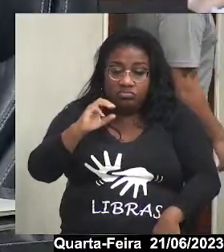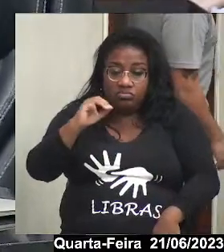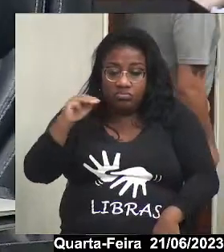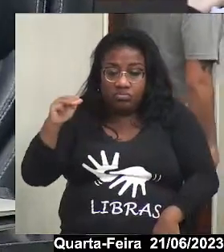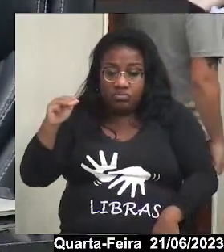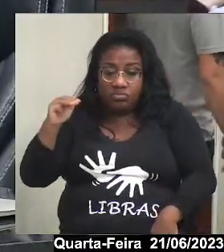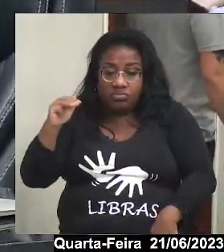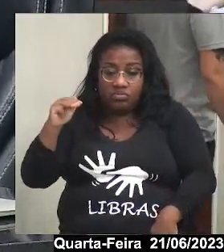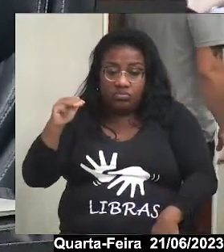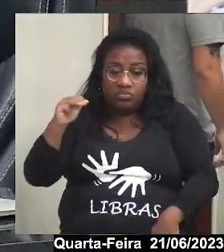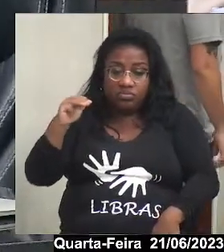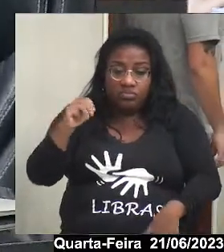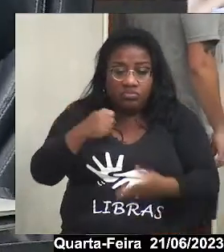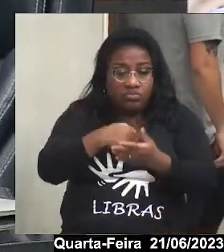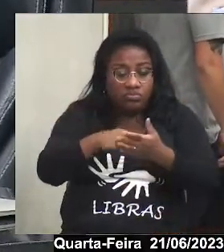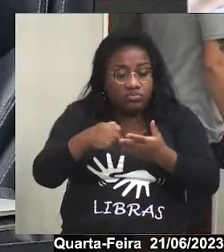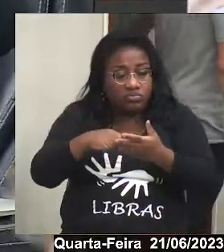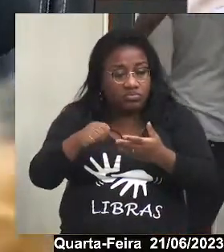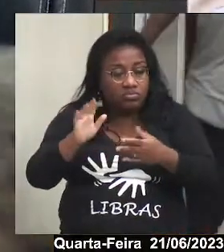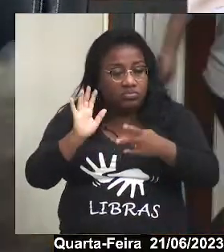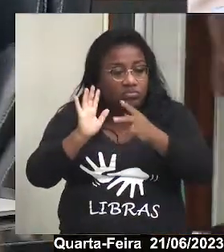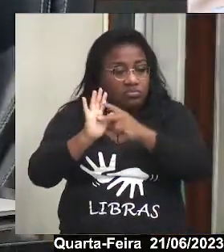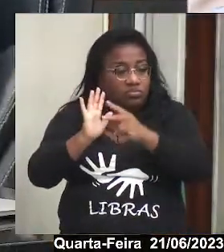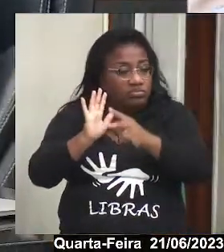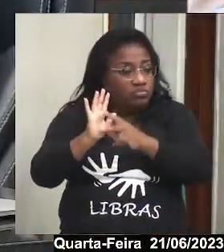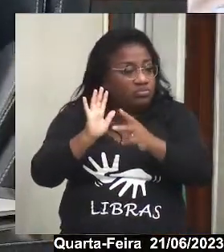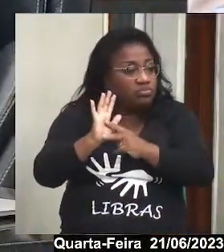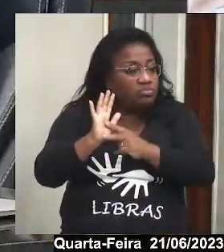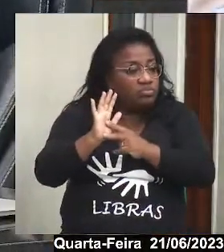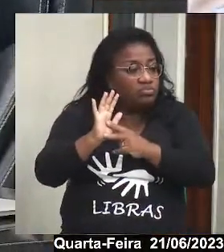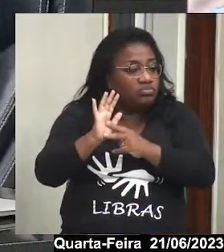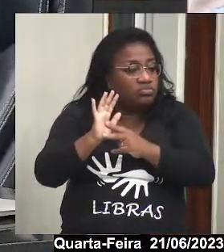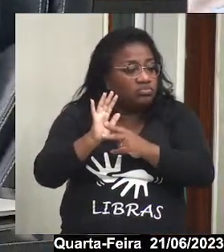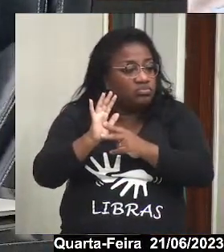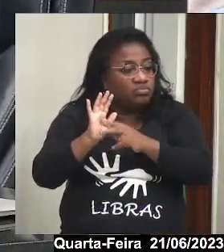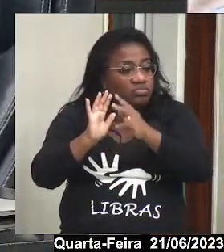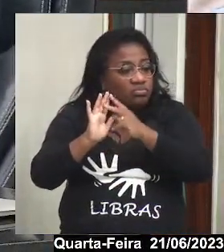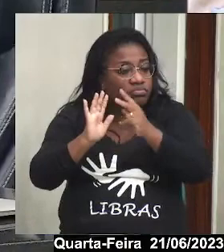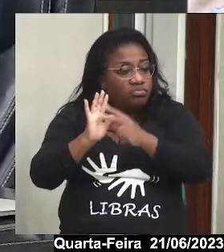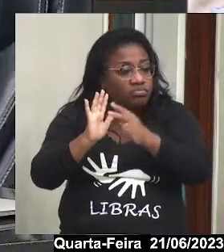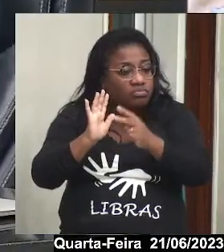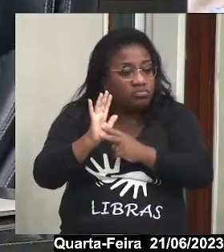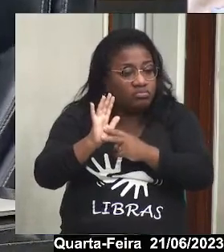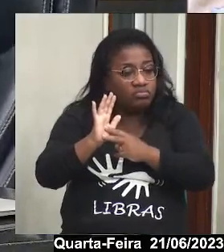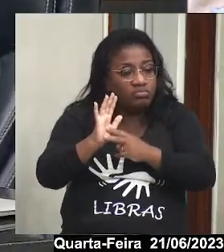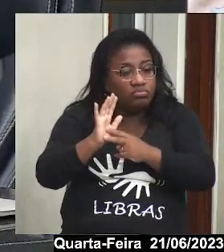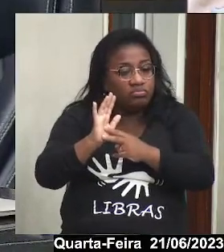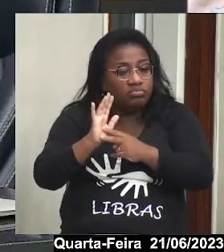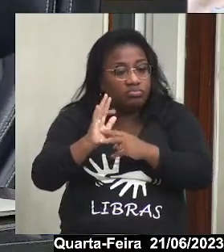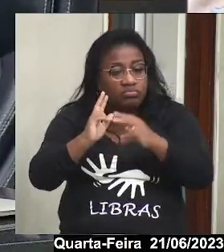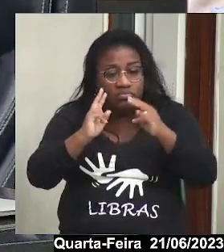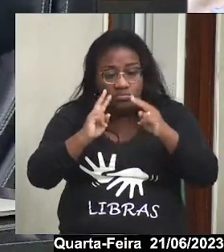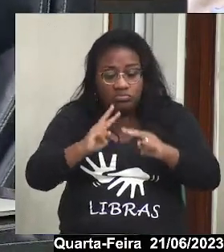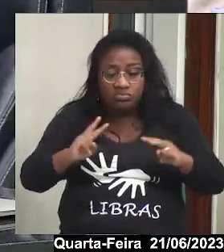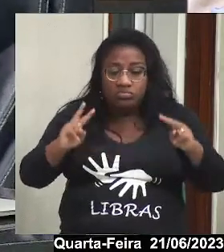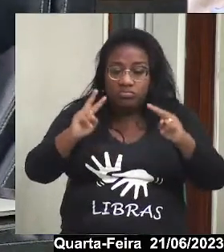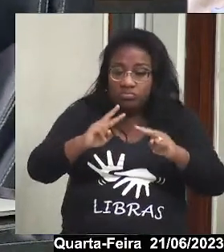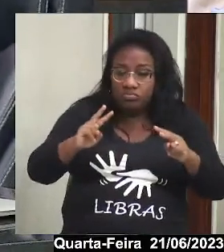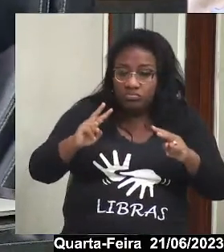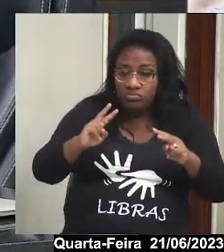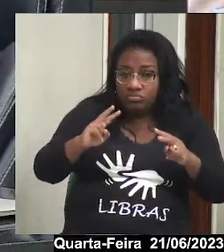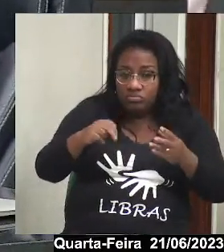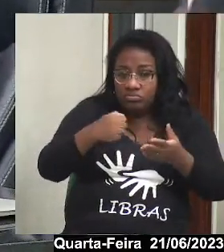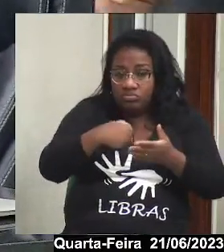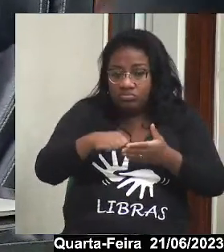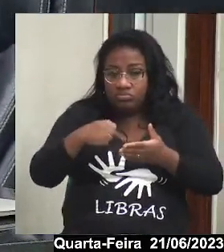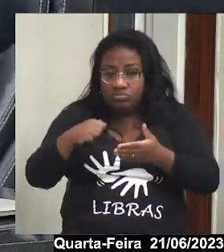se negamos a assinar um projeto. Eu não assinei porque eu li. E quando eu fui ler, eu vi que não cabia a gente fazer uma